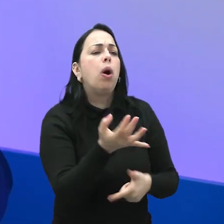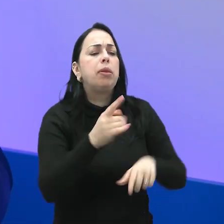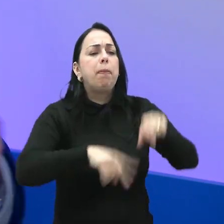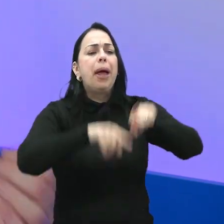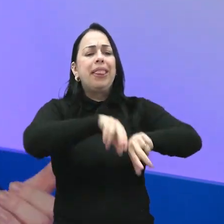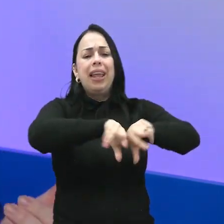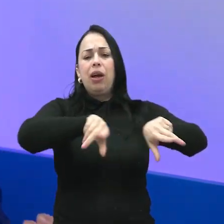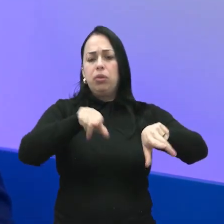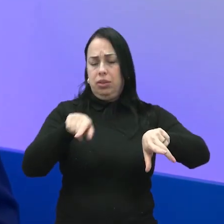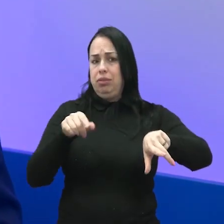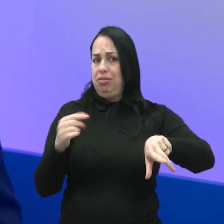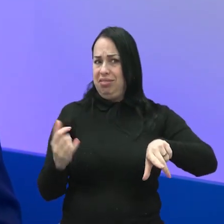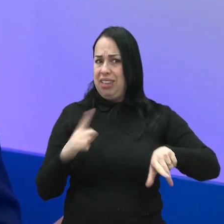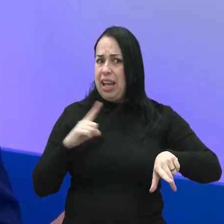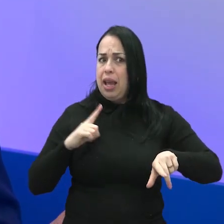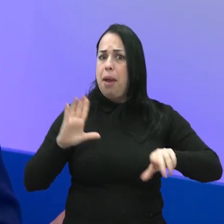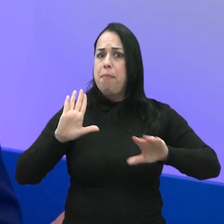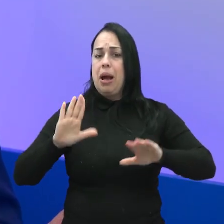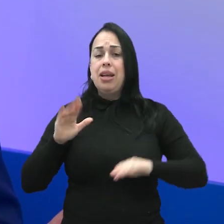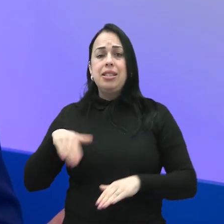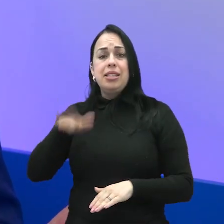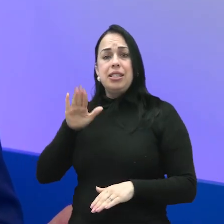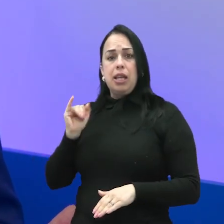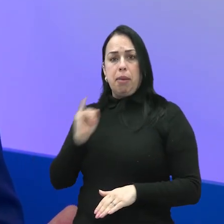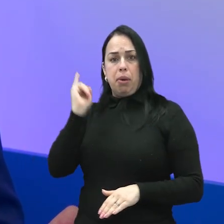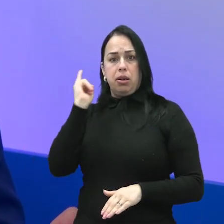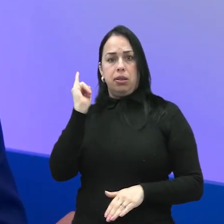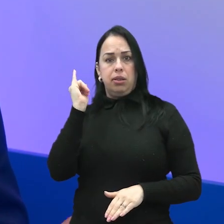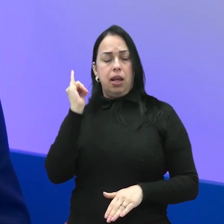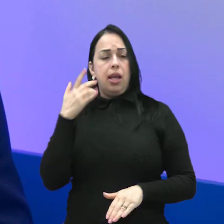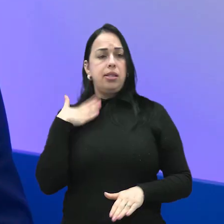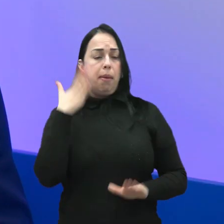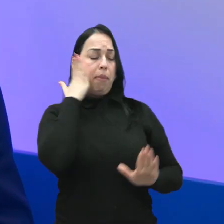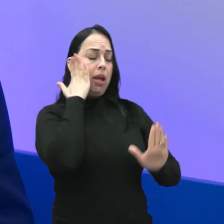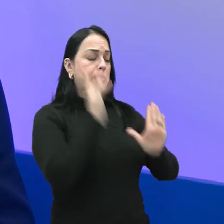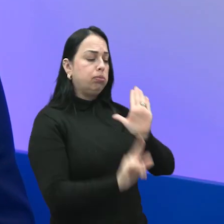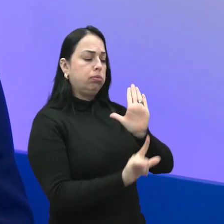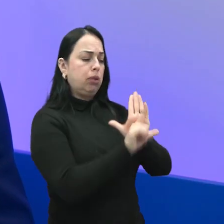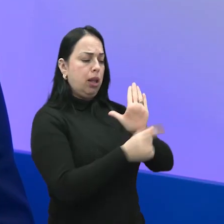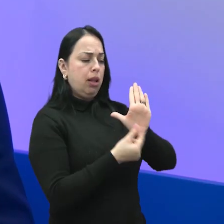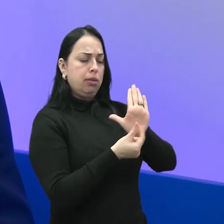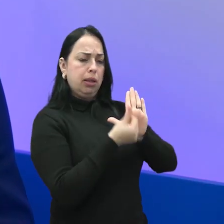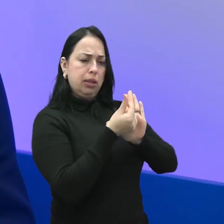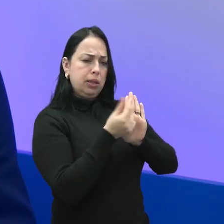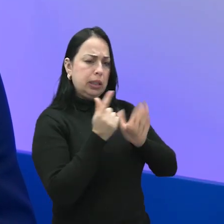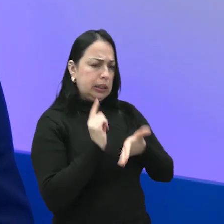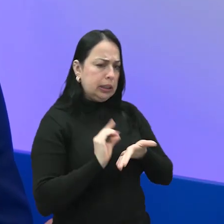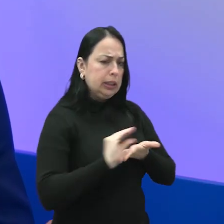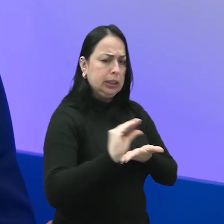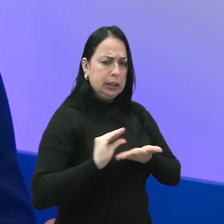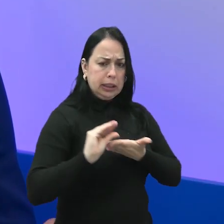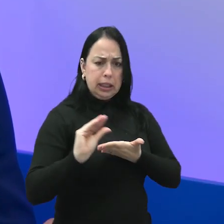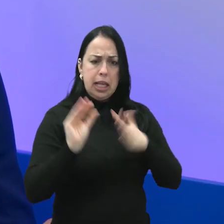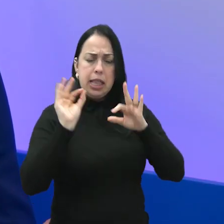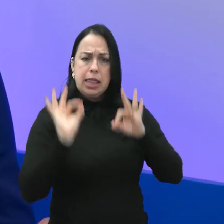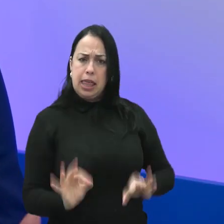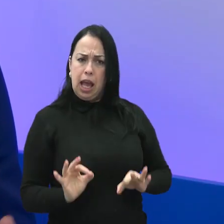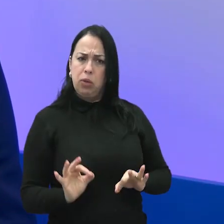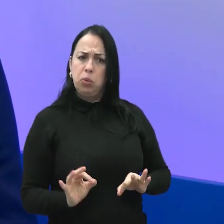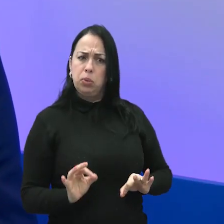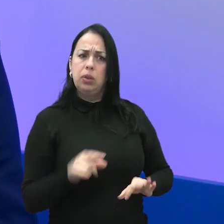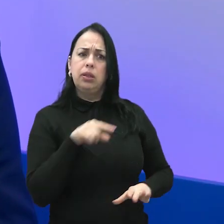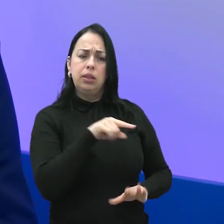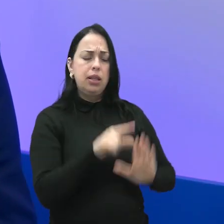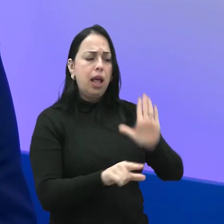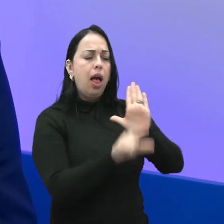tem, mais importante do que isso é o vereador olhar a peça orçamentária e ver se ela está sendo aplicada. Porque a